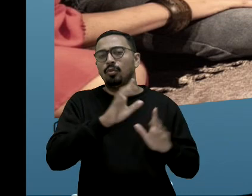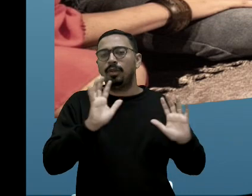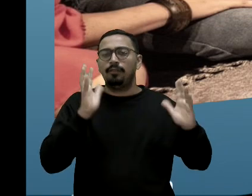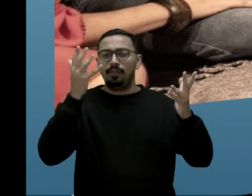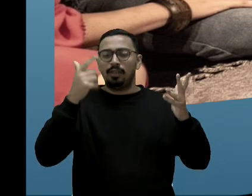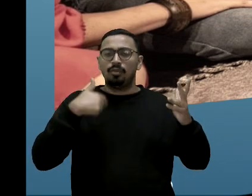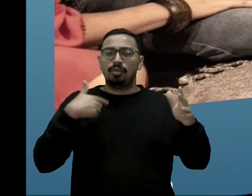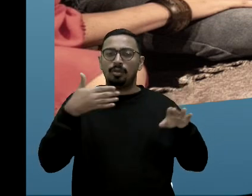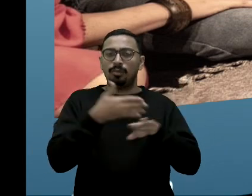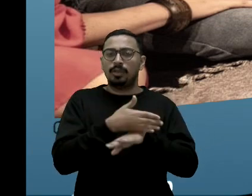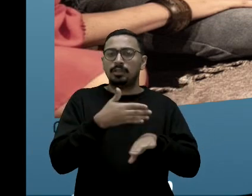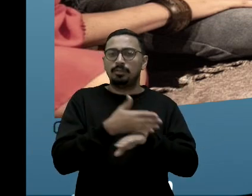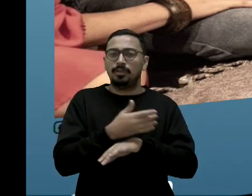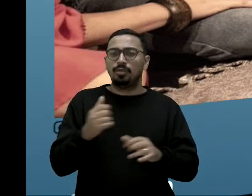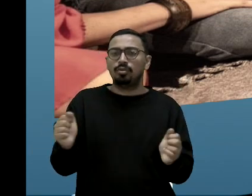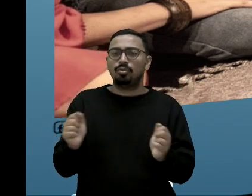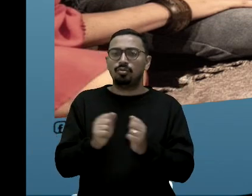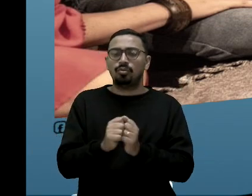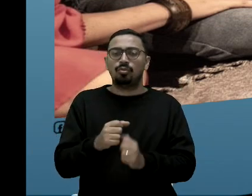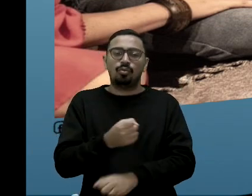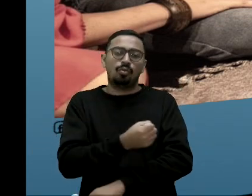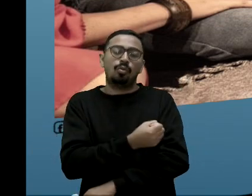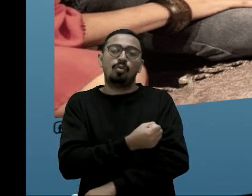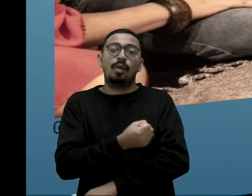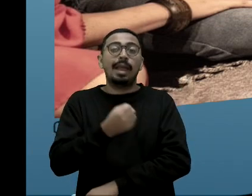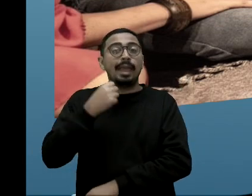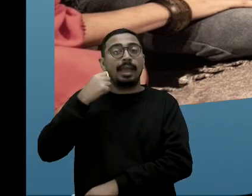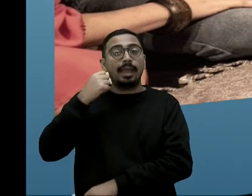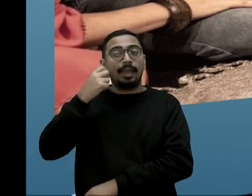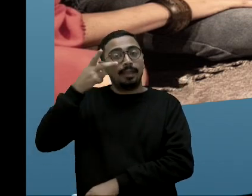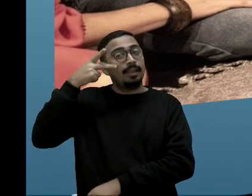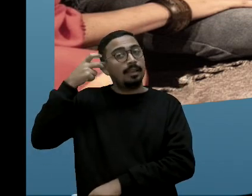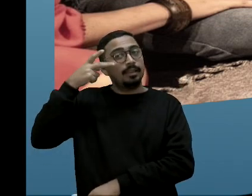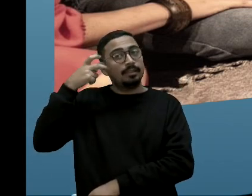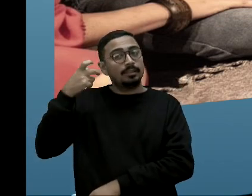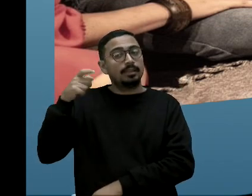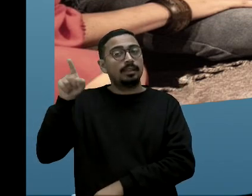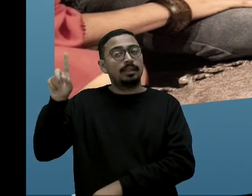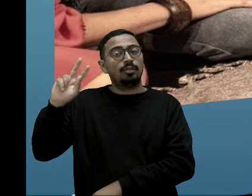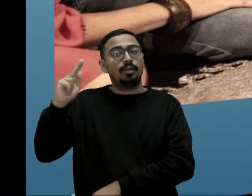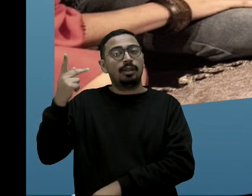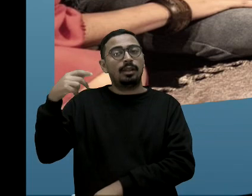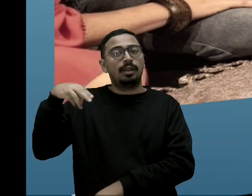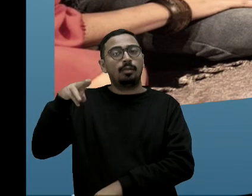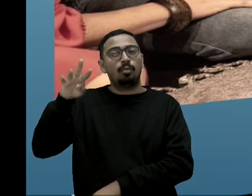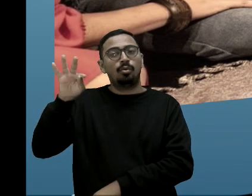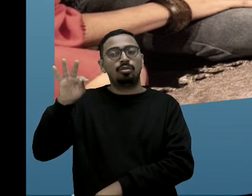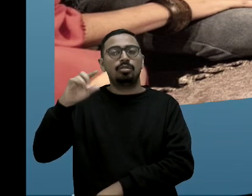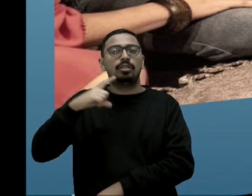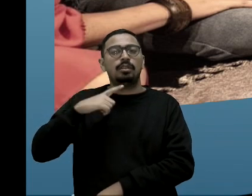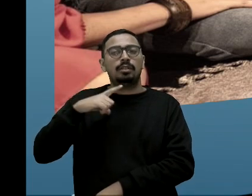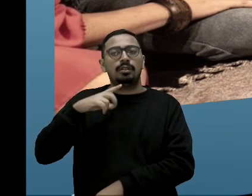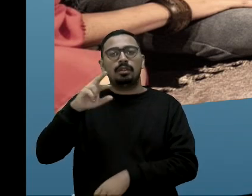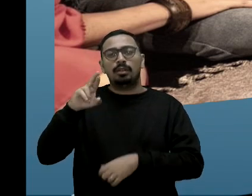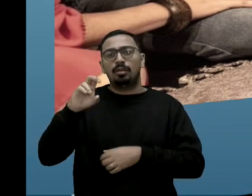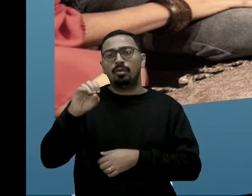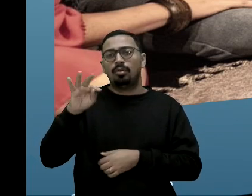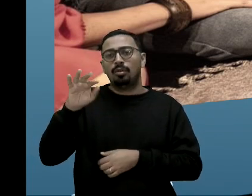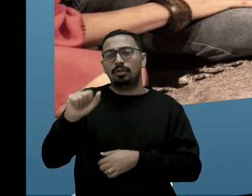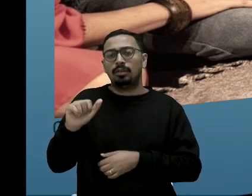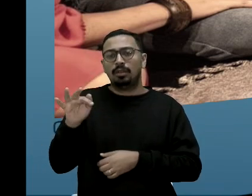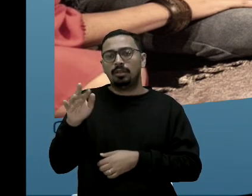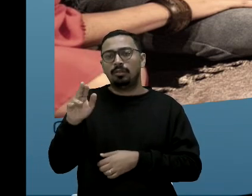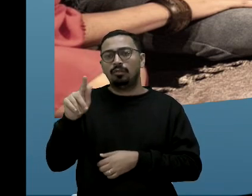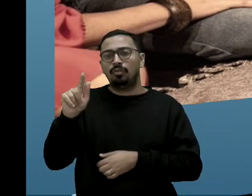eu participei juntamente com ela no Agamute, que hoje nós temos uma rota de fuga na questão da